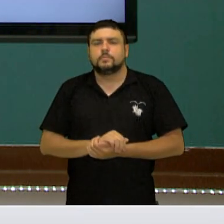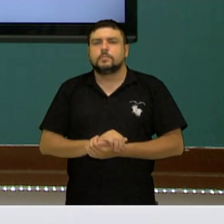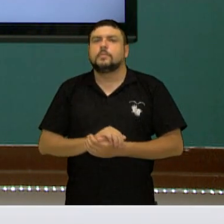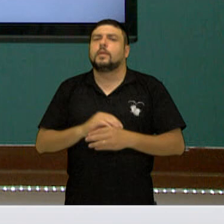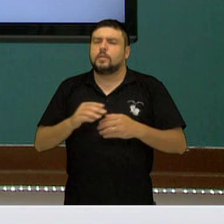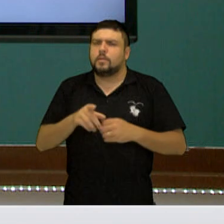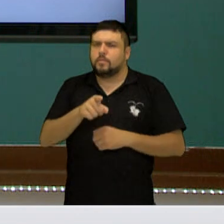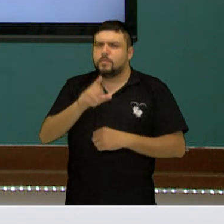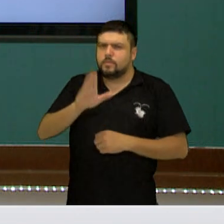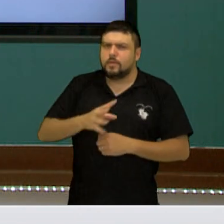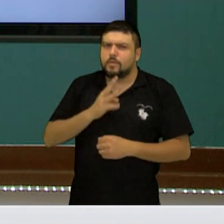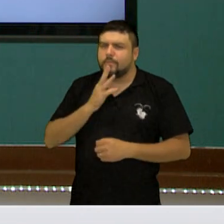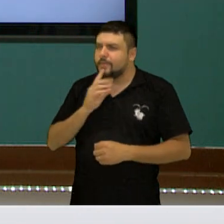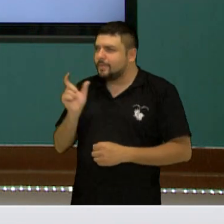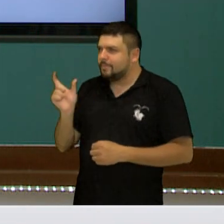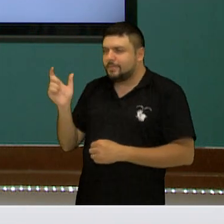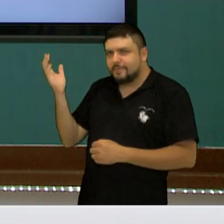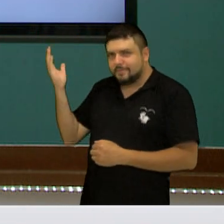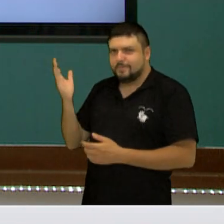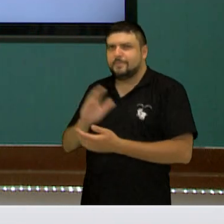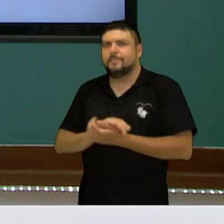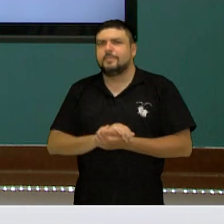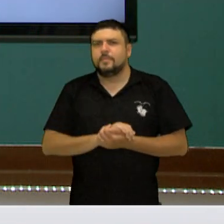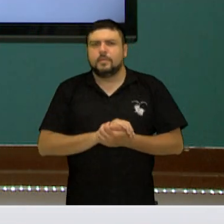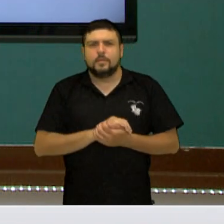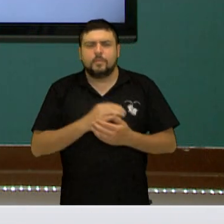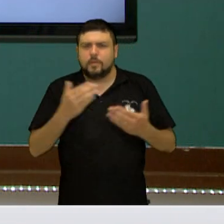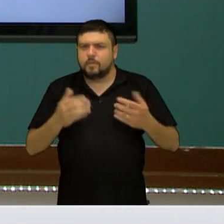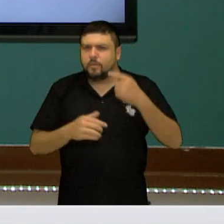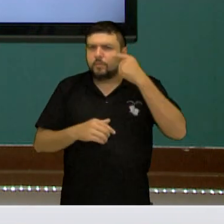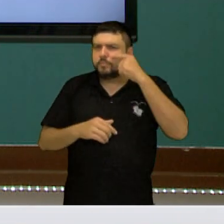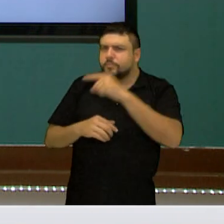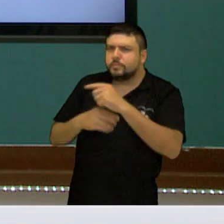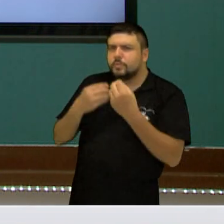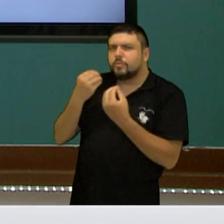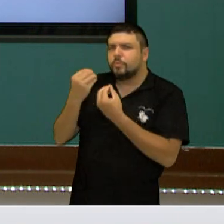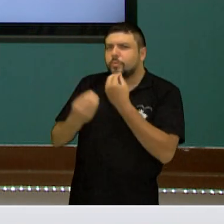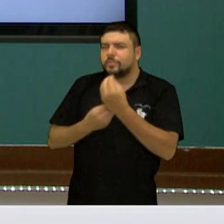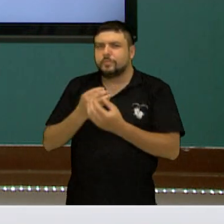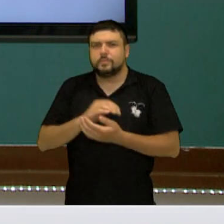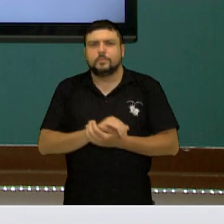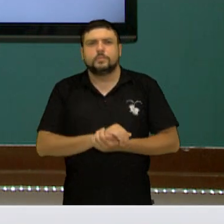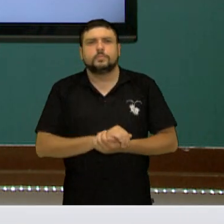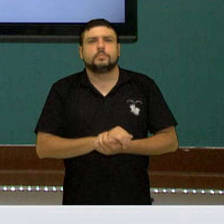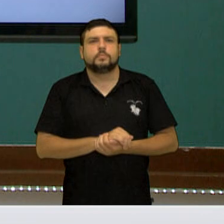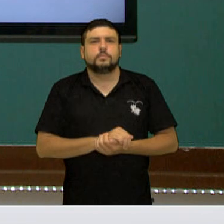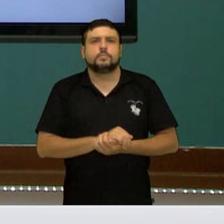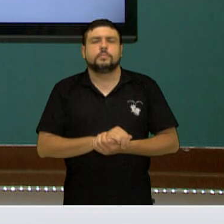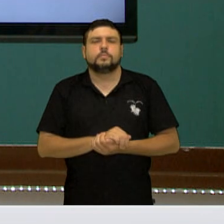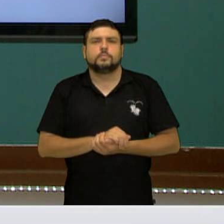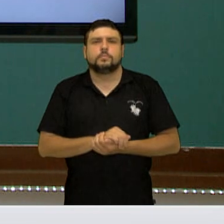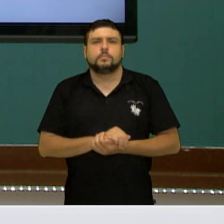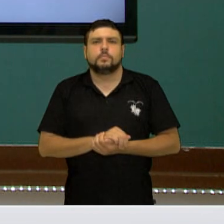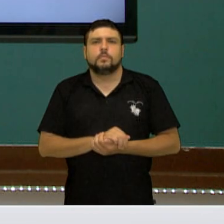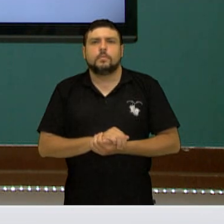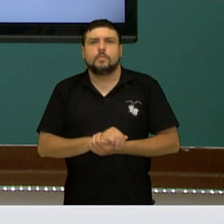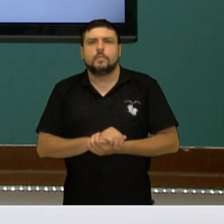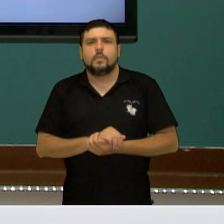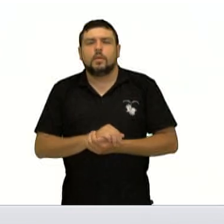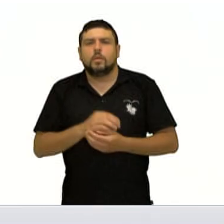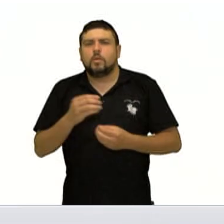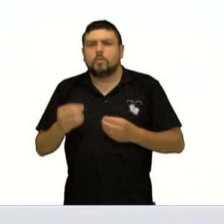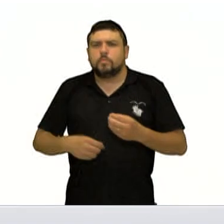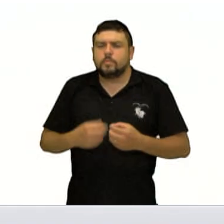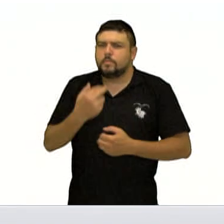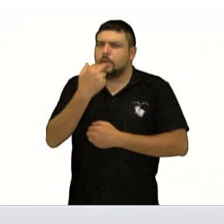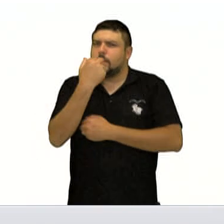nossa cultura. Vamos descobrir o que é e como é esse cumprimento? Em termos sânscrito, se traduz